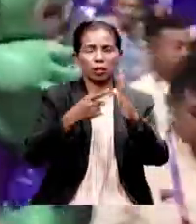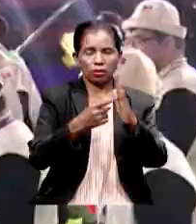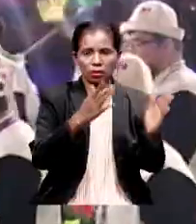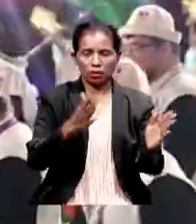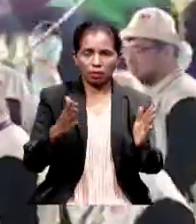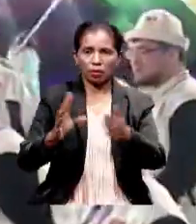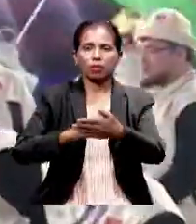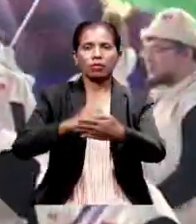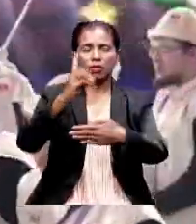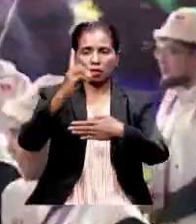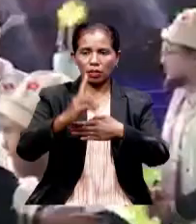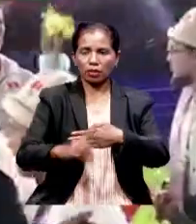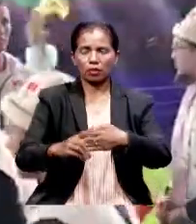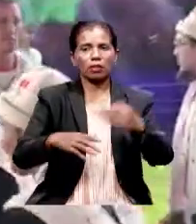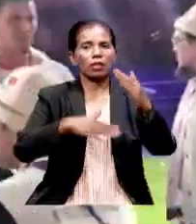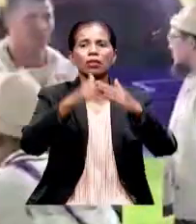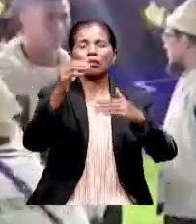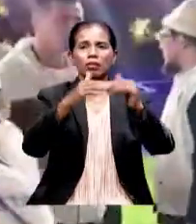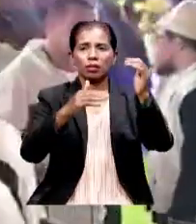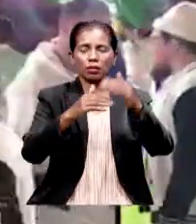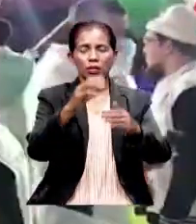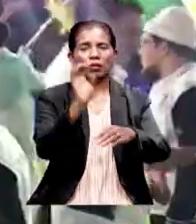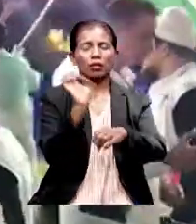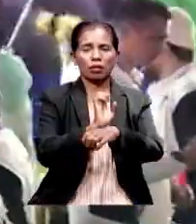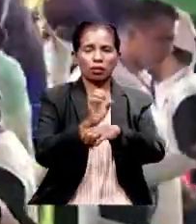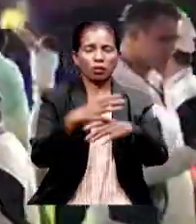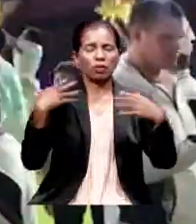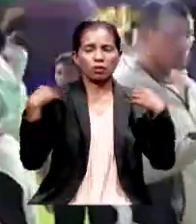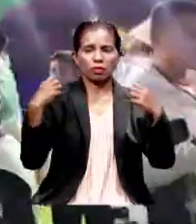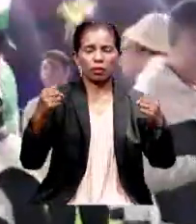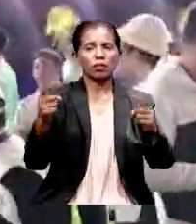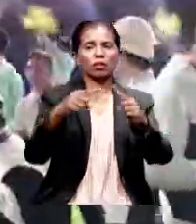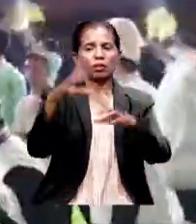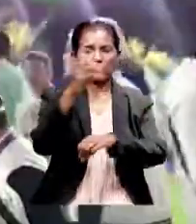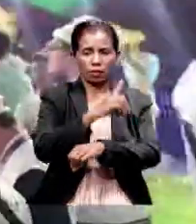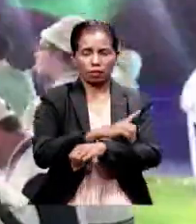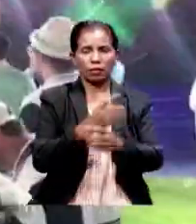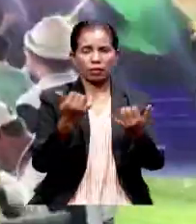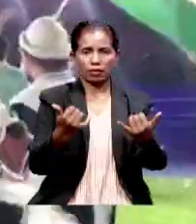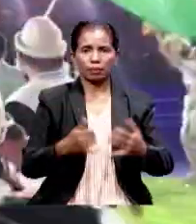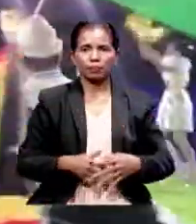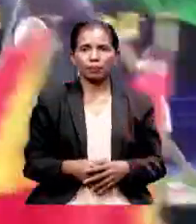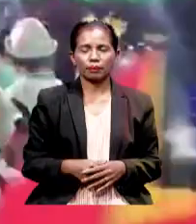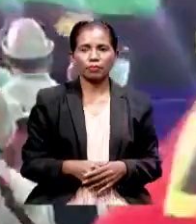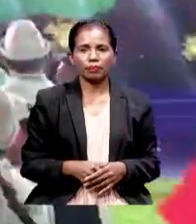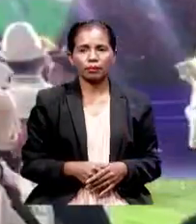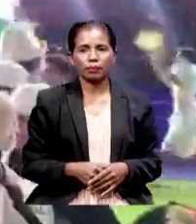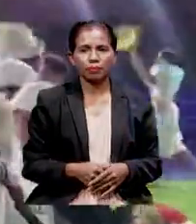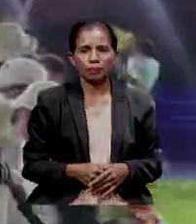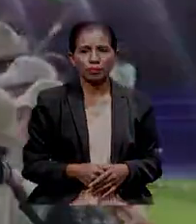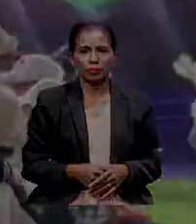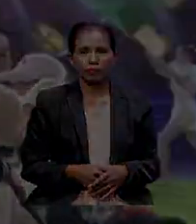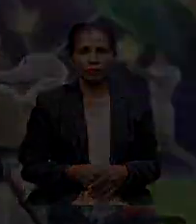processo desenvolvimento infraestrutura no economia forte mai to ohin loron. Bem-vindas, Jimenez, GMN.